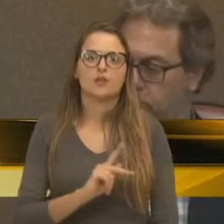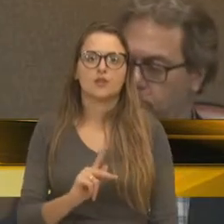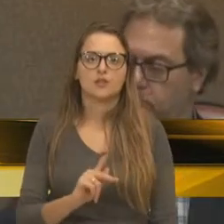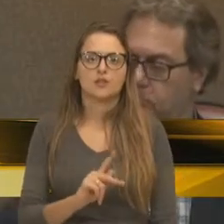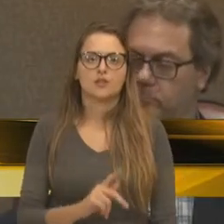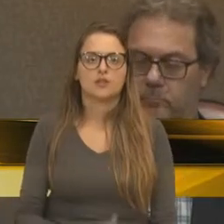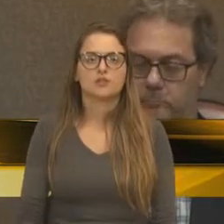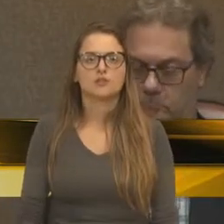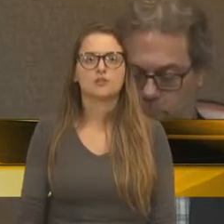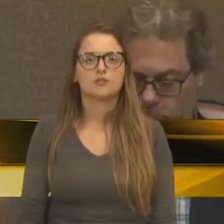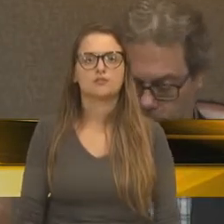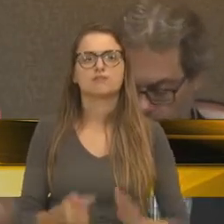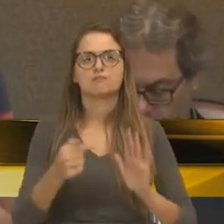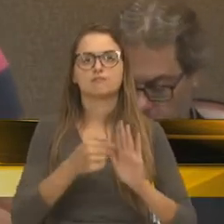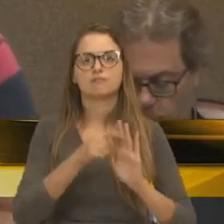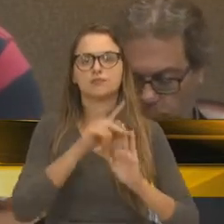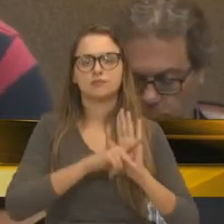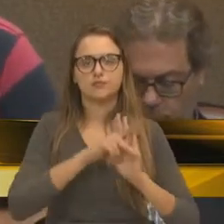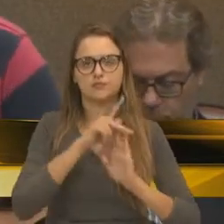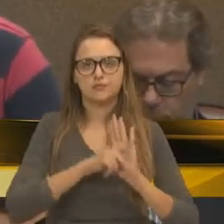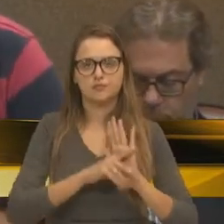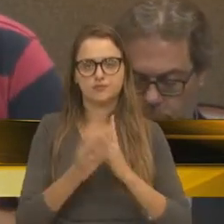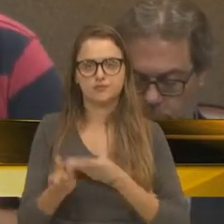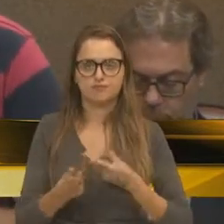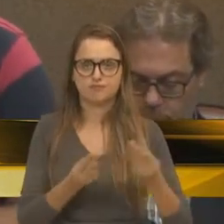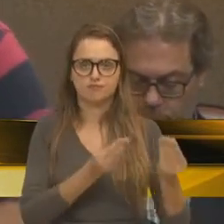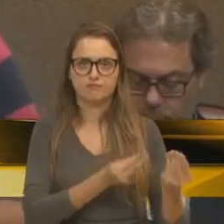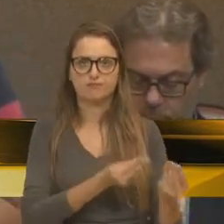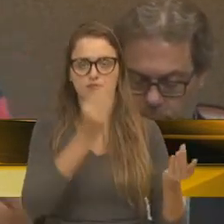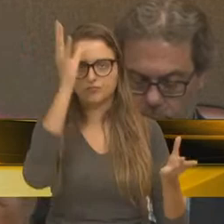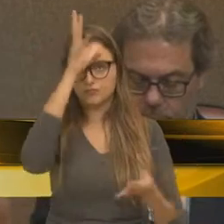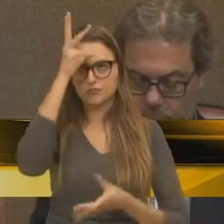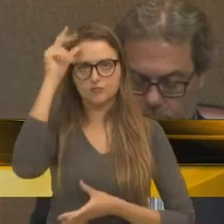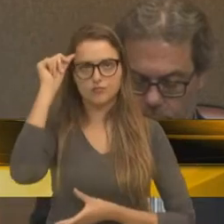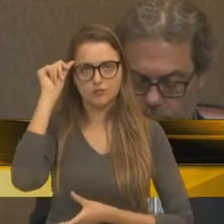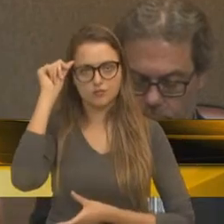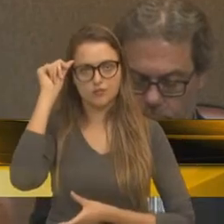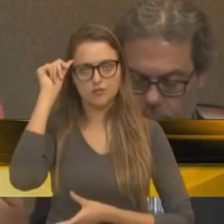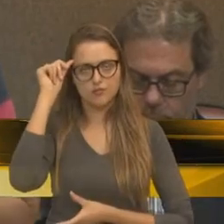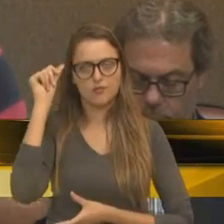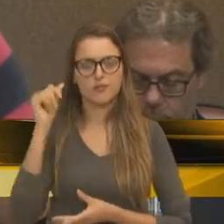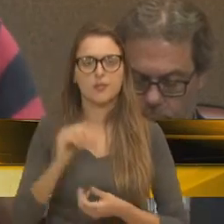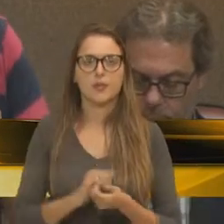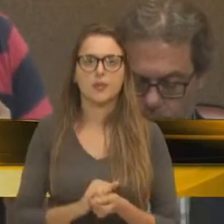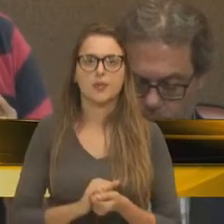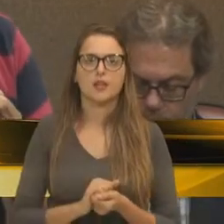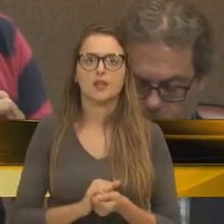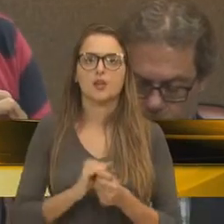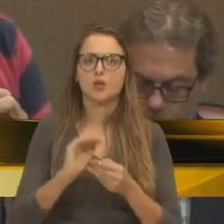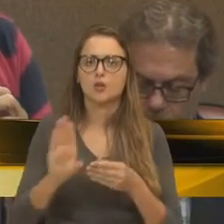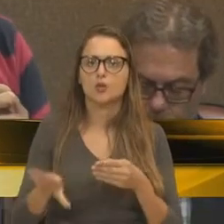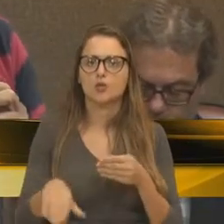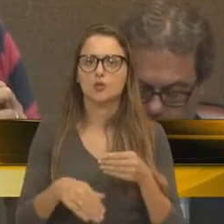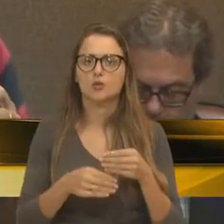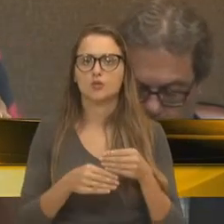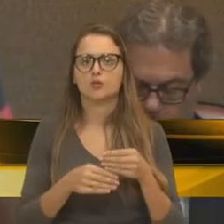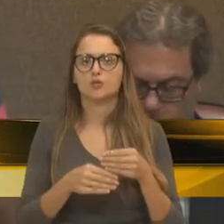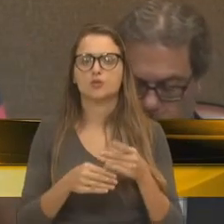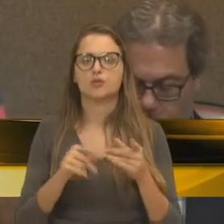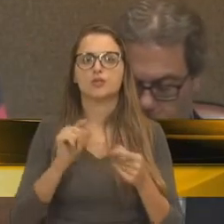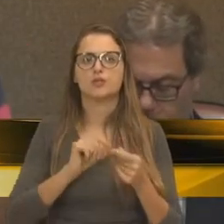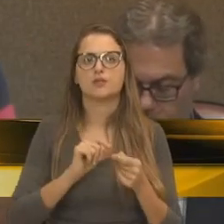esse projeto encaminhado ao executivo ele vem justamente complementar e fazer